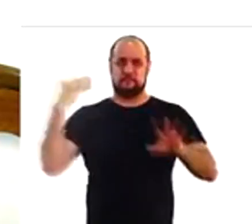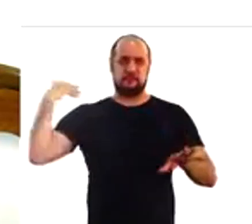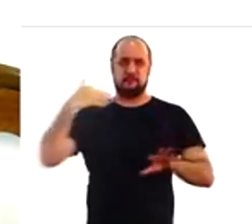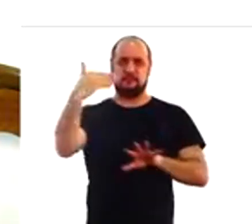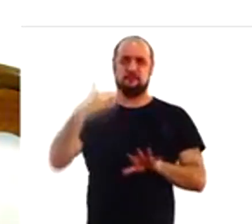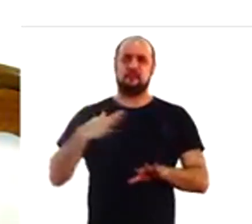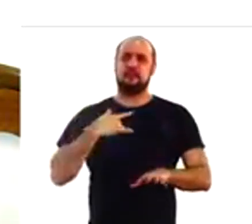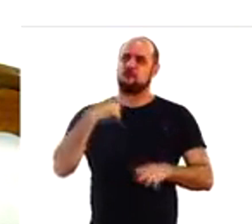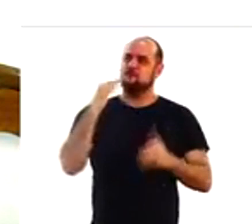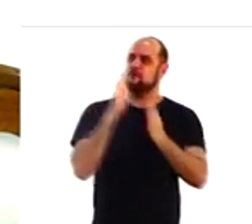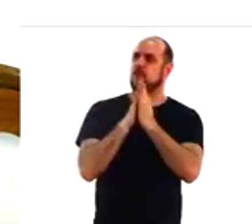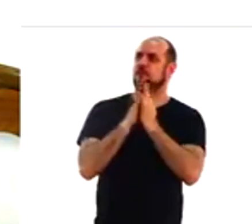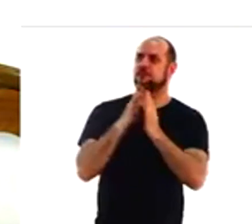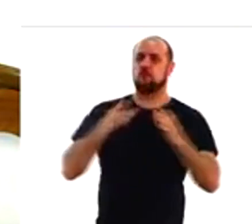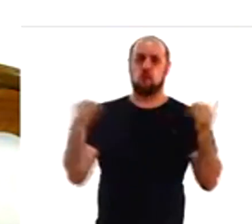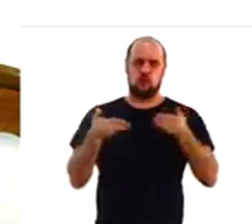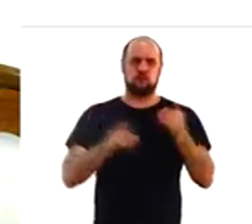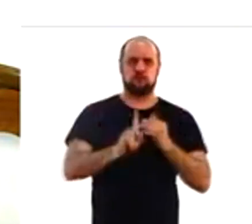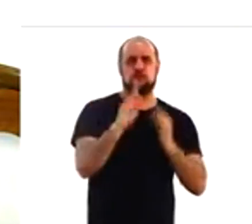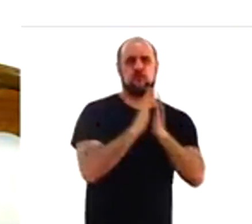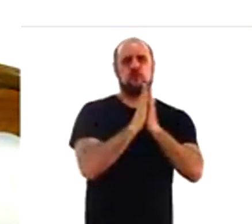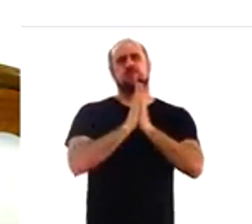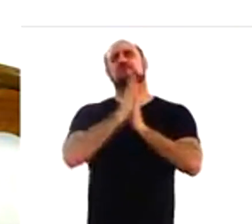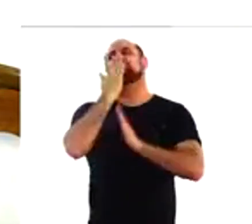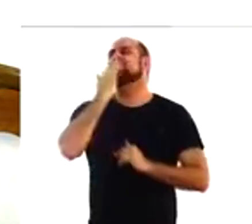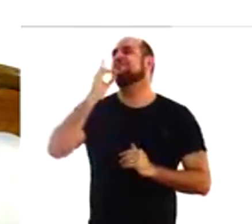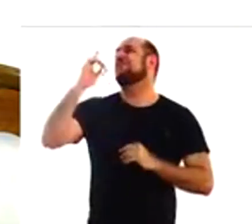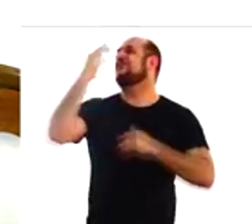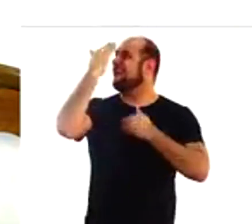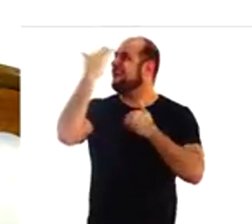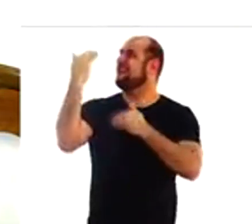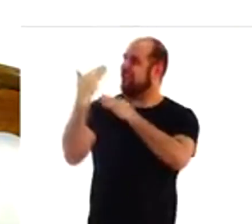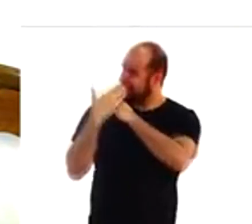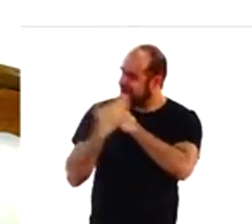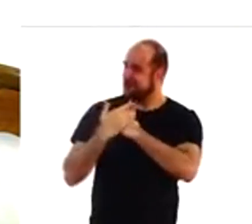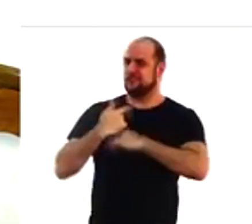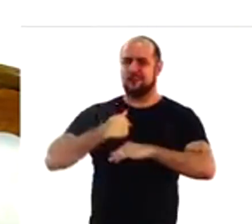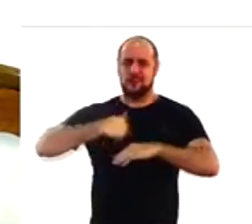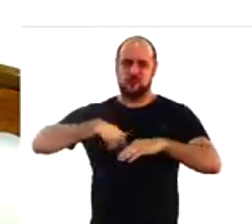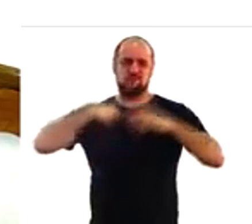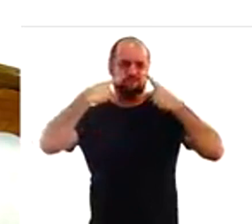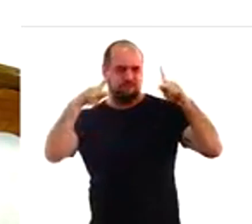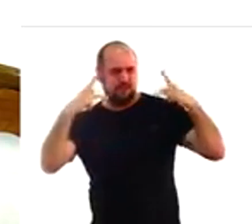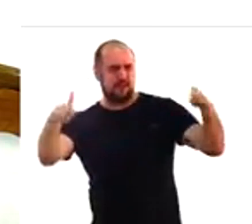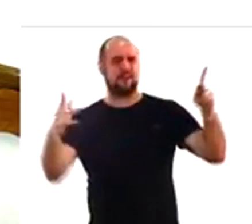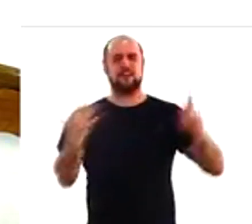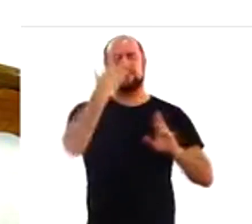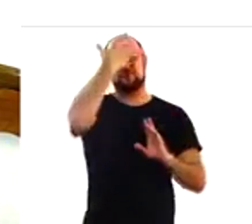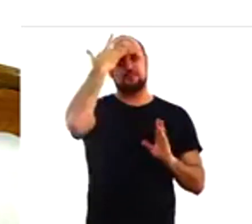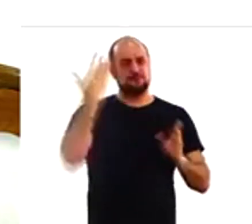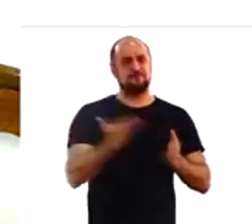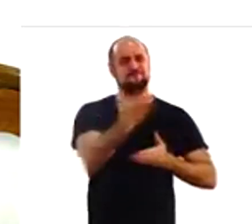minha oração foi e é: Senhor, me ajuda, Senhor, a levar um pouco disso aos meus irmãos